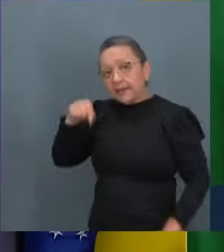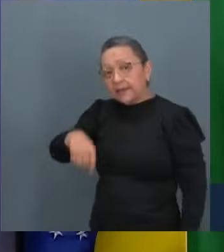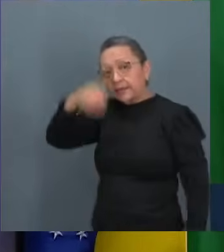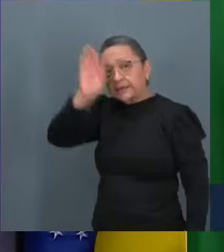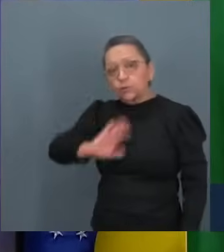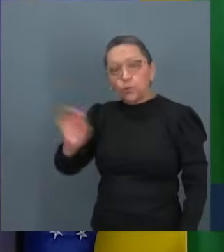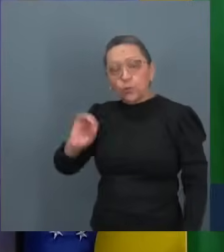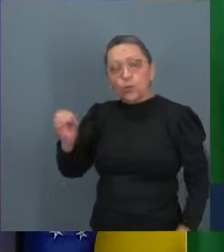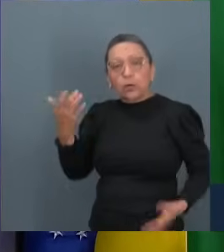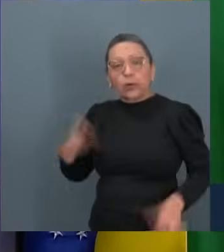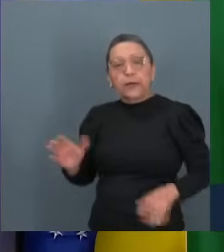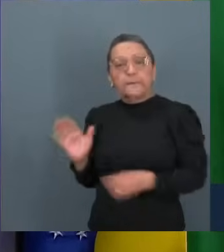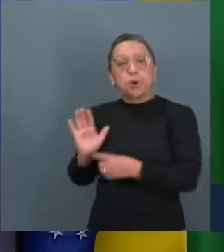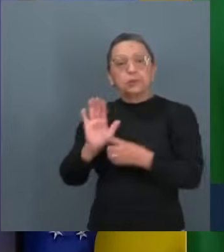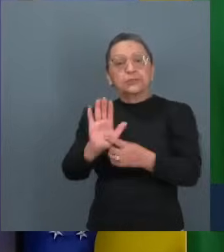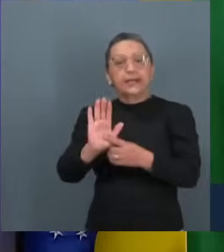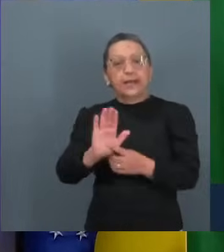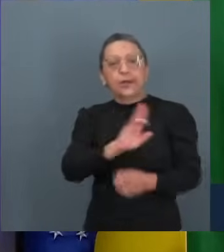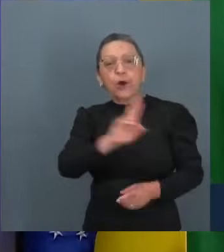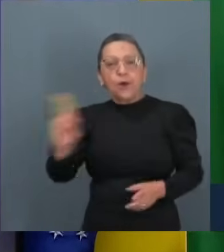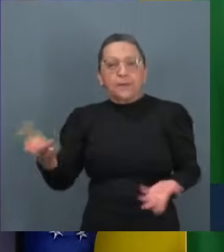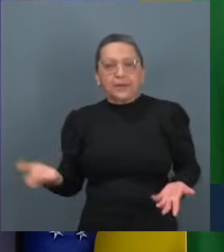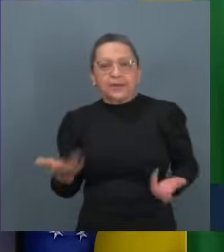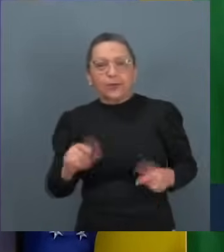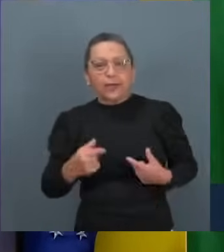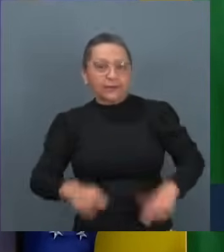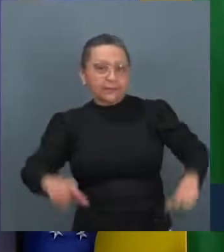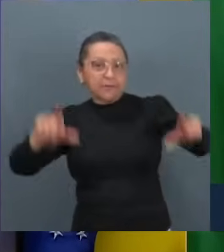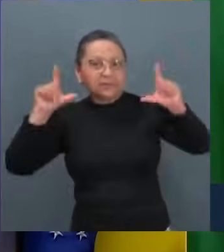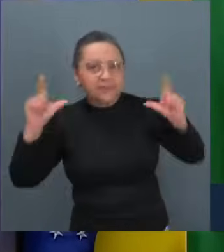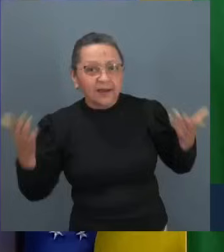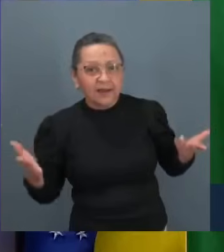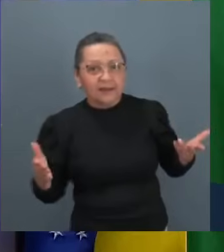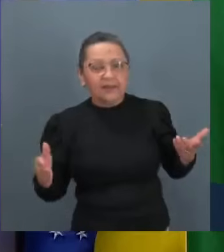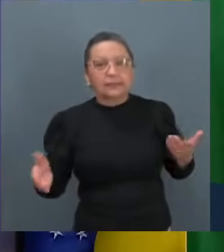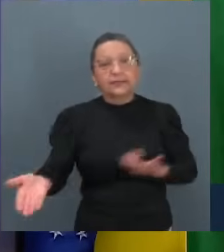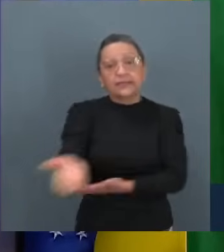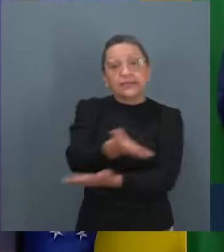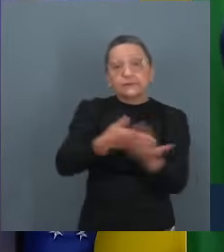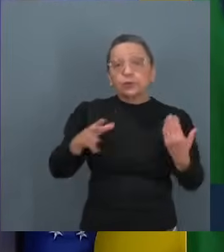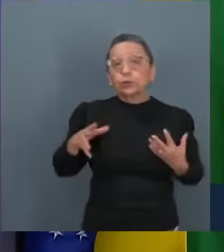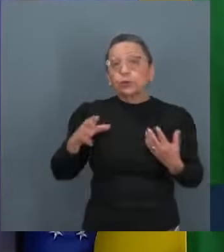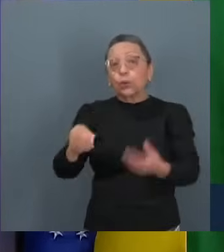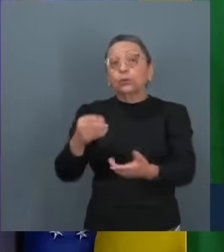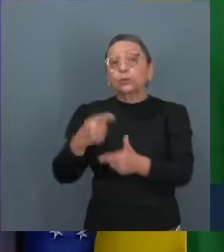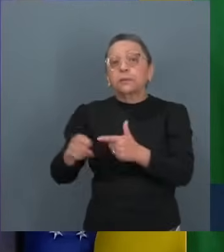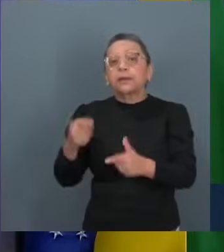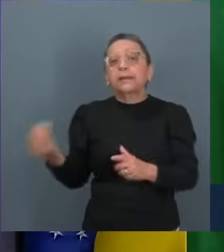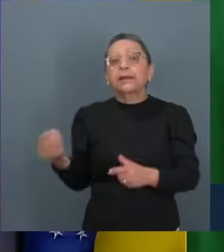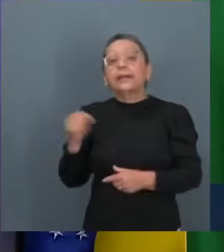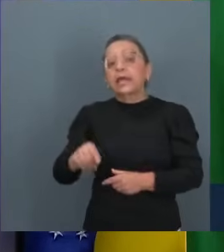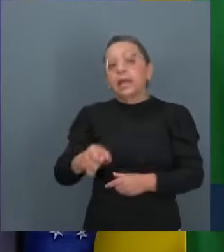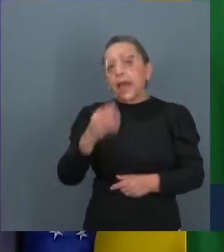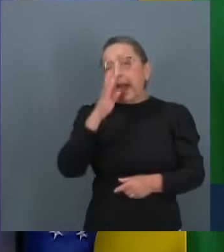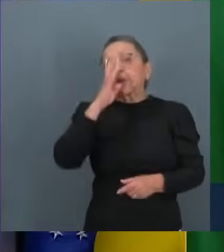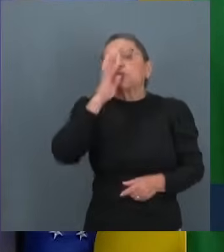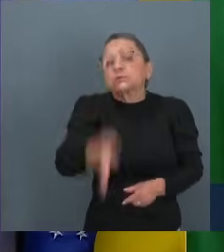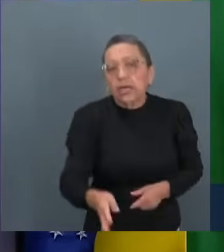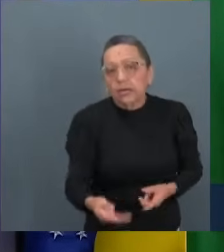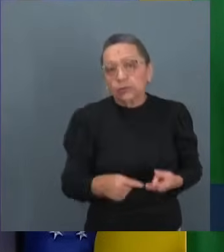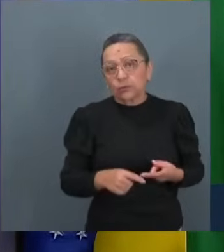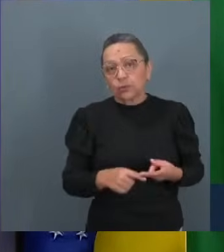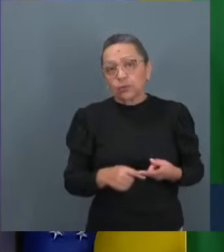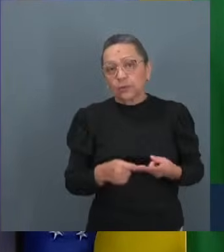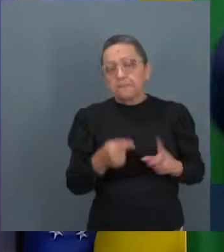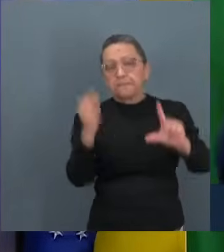Eles não querem deixar suas impressões digitais, transferindo todo o ônus para a plataforma, se esconde de uma